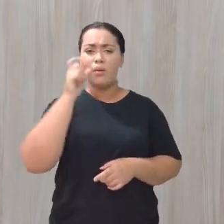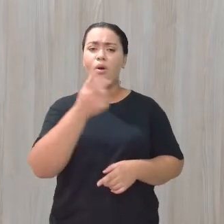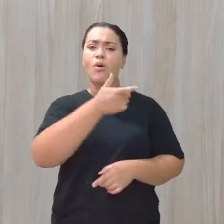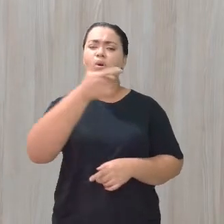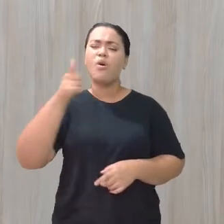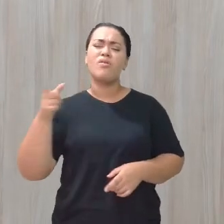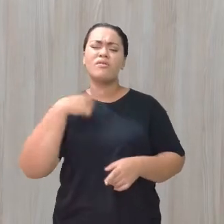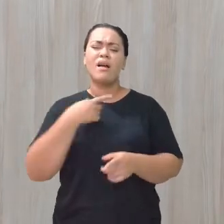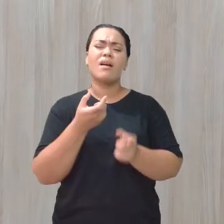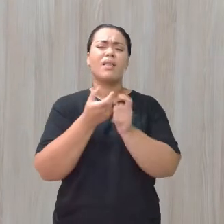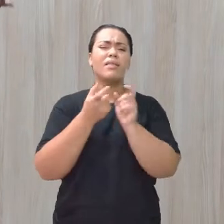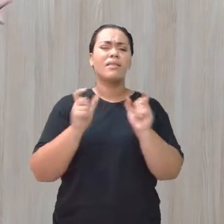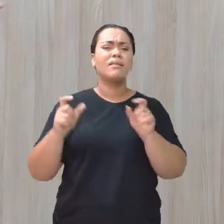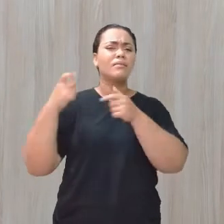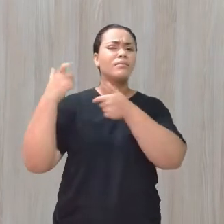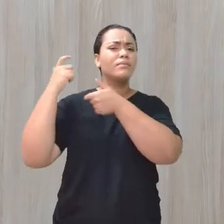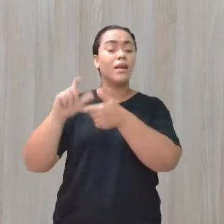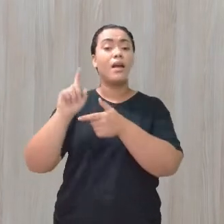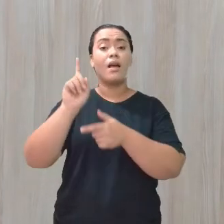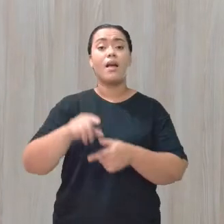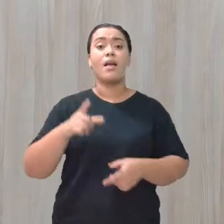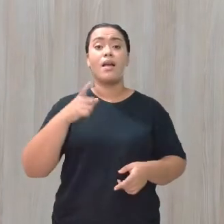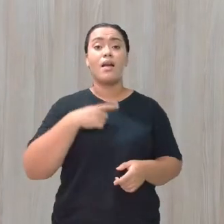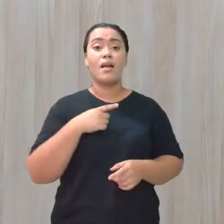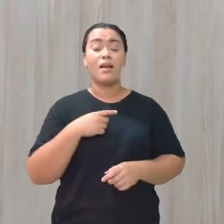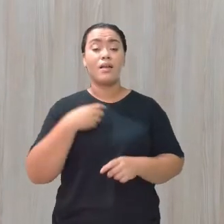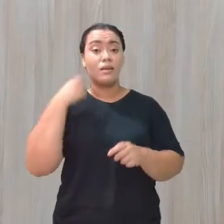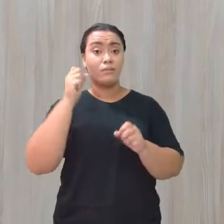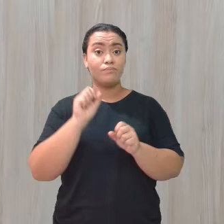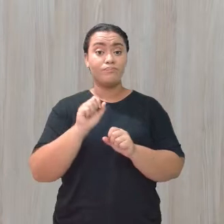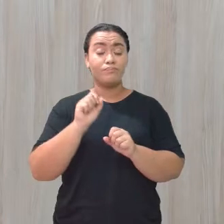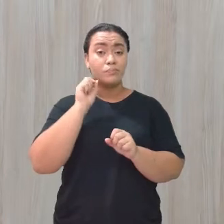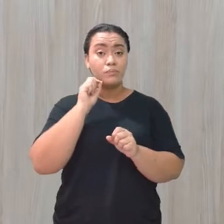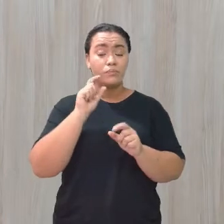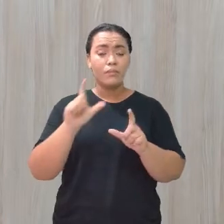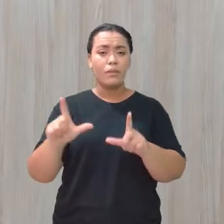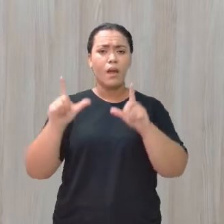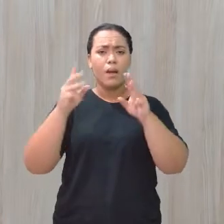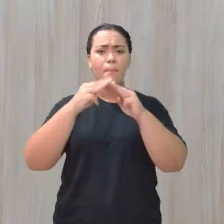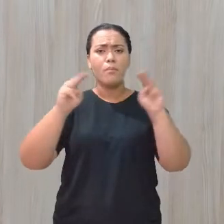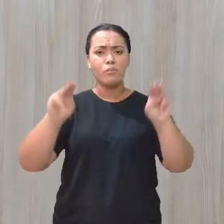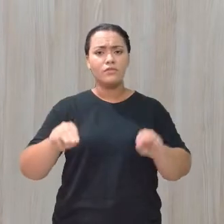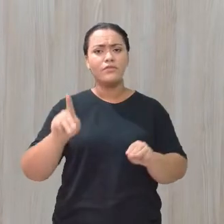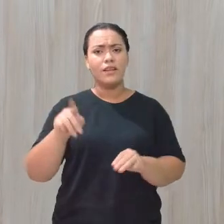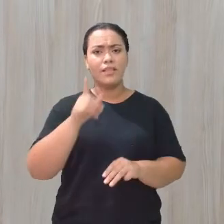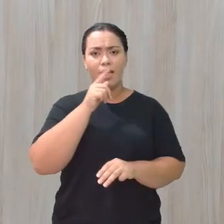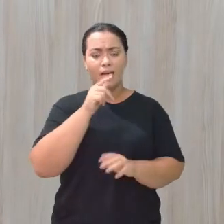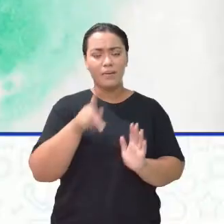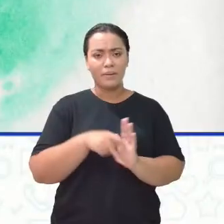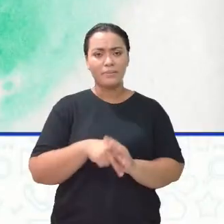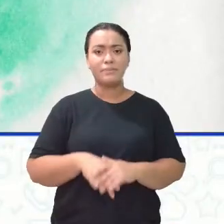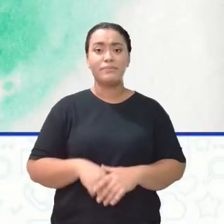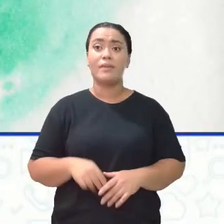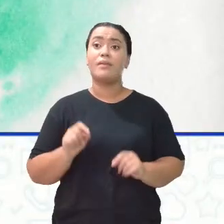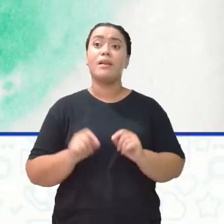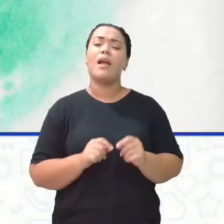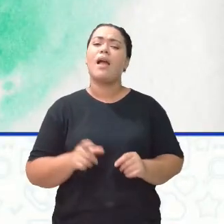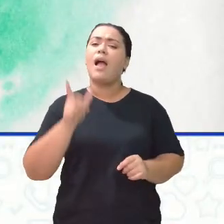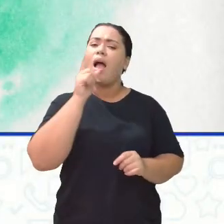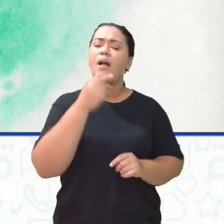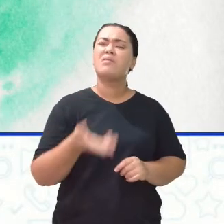outros ditados da exposição do museu, que a gente vai falar daqui a pouco. E tem esse ditado lá, que é